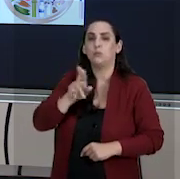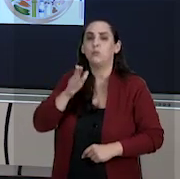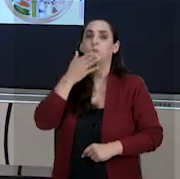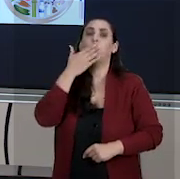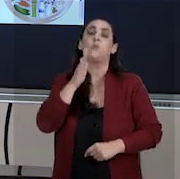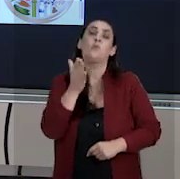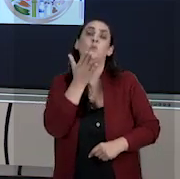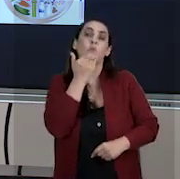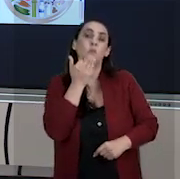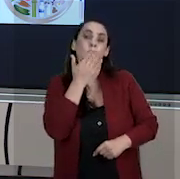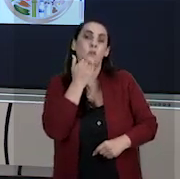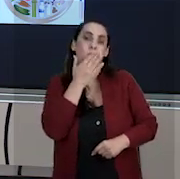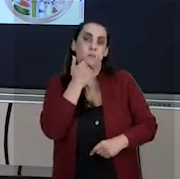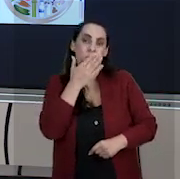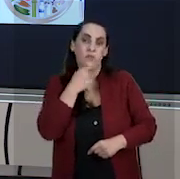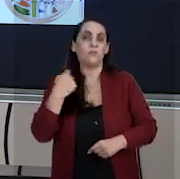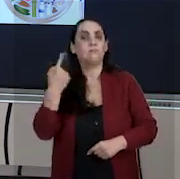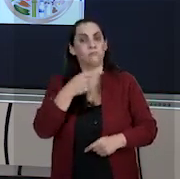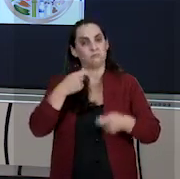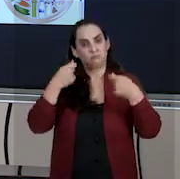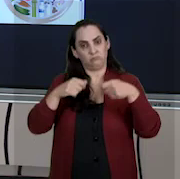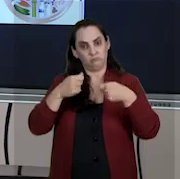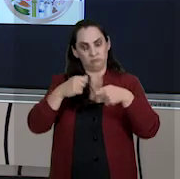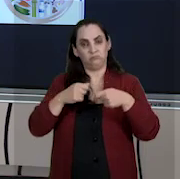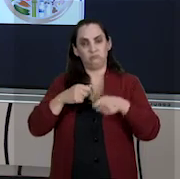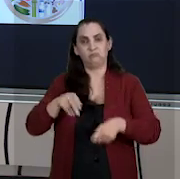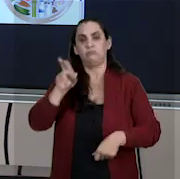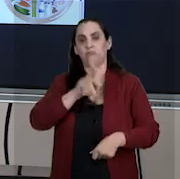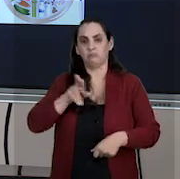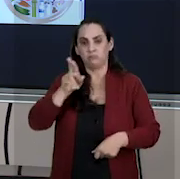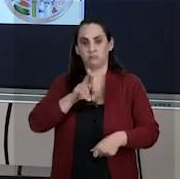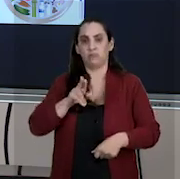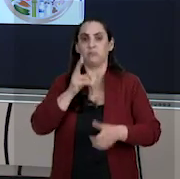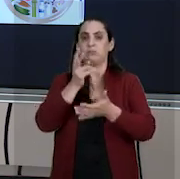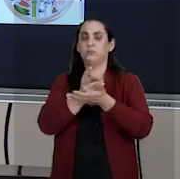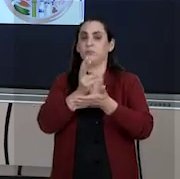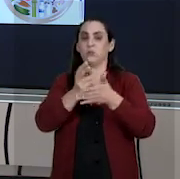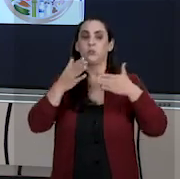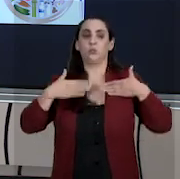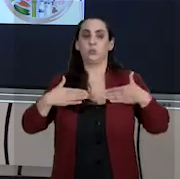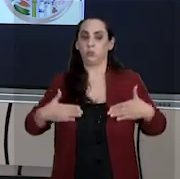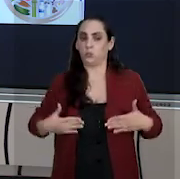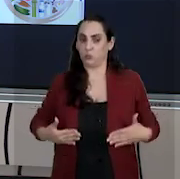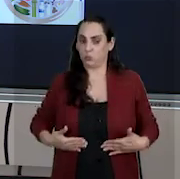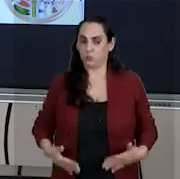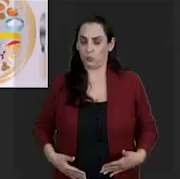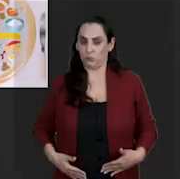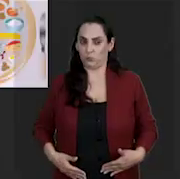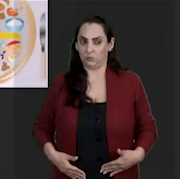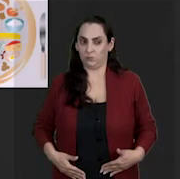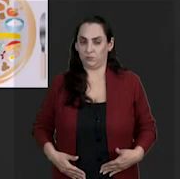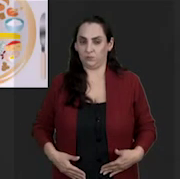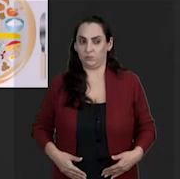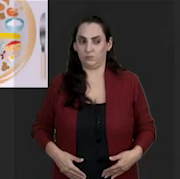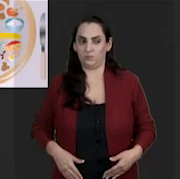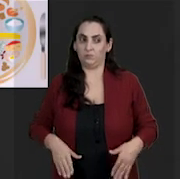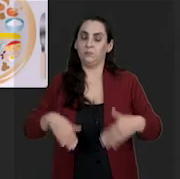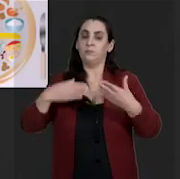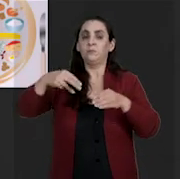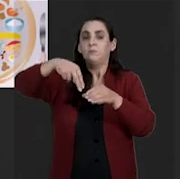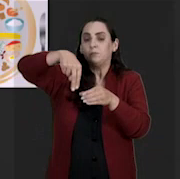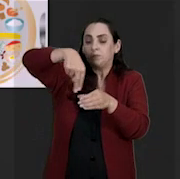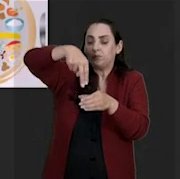mais adequados que nós precisamos ingerir para manter o corpo em funcionamento? Então, os nutrientes,